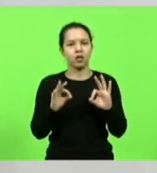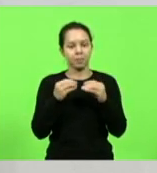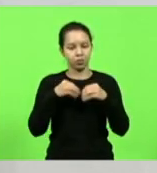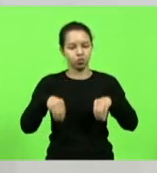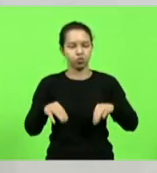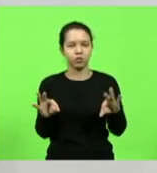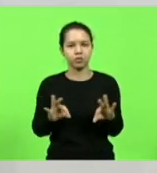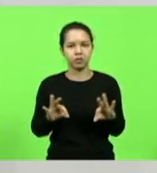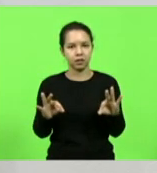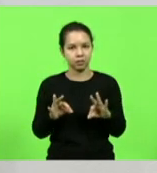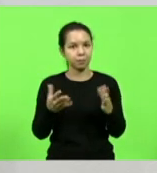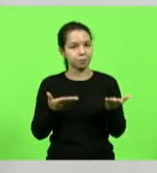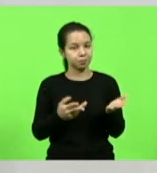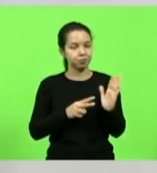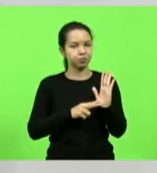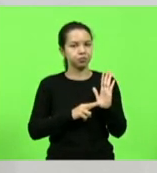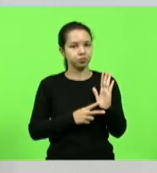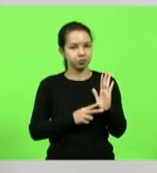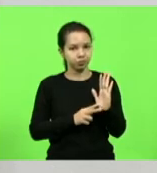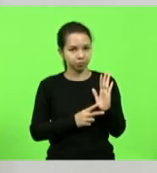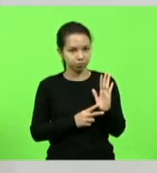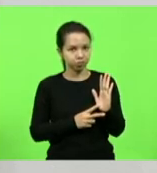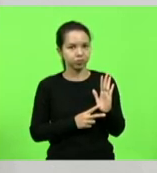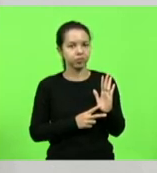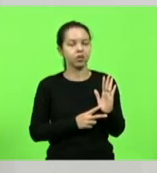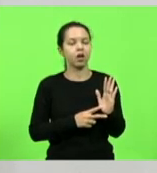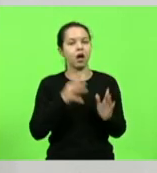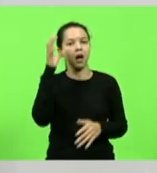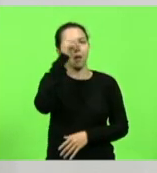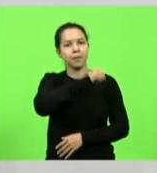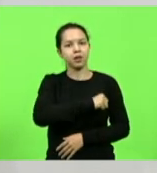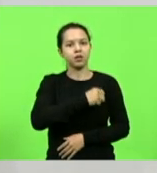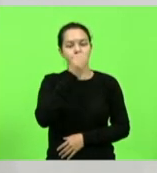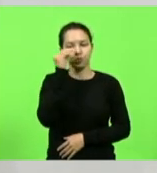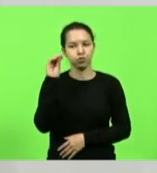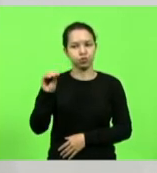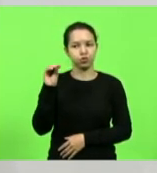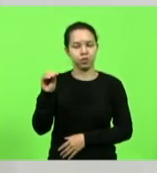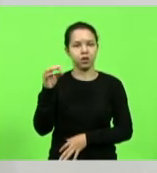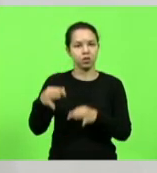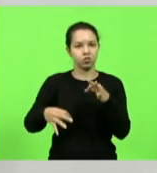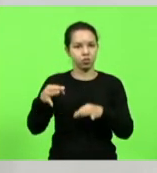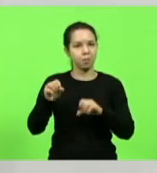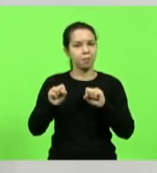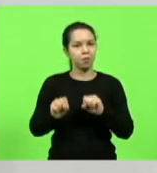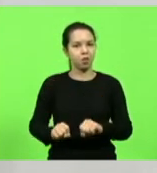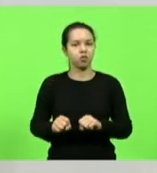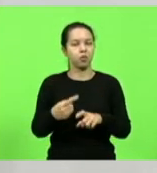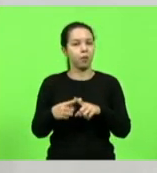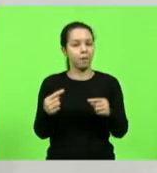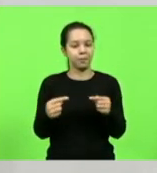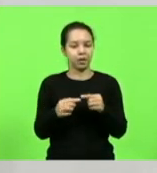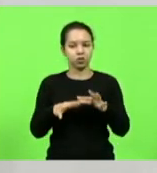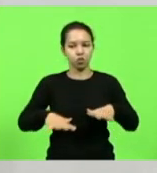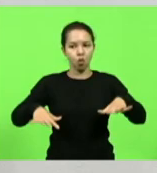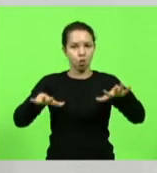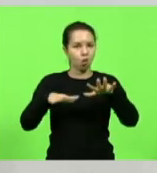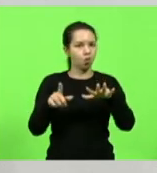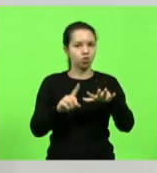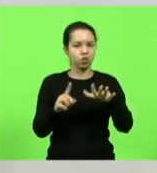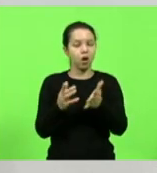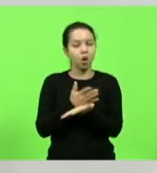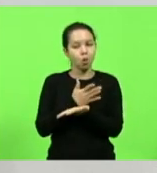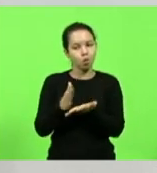sindicato que aprendeu que pode respeitar a justiça. Que a justiça não é para todos. A justiça é só quando convém.